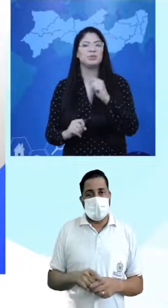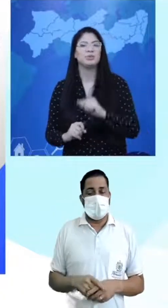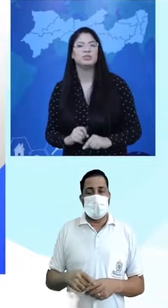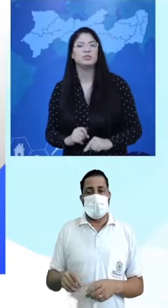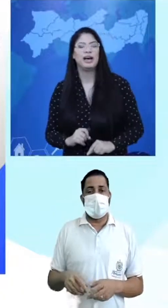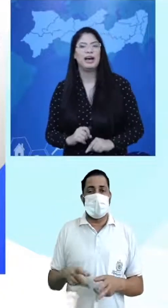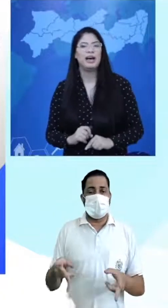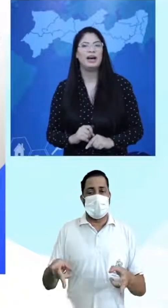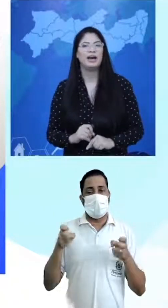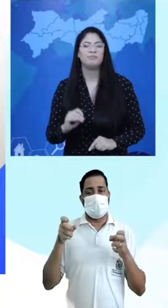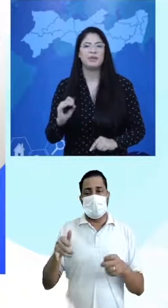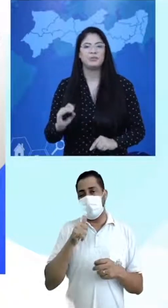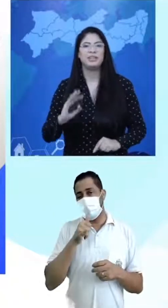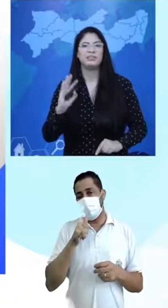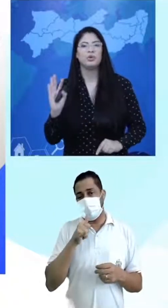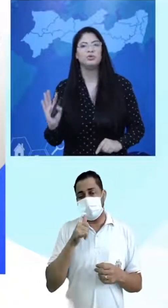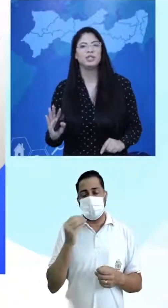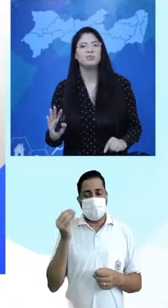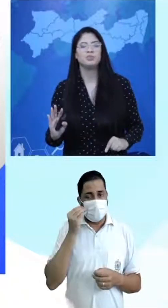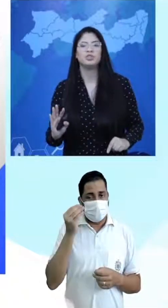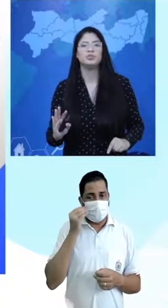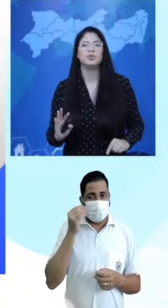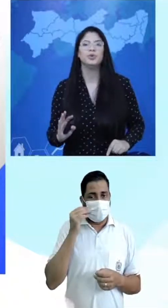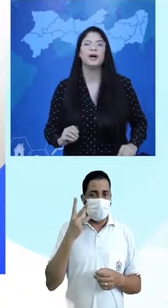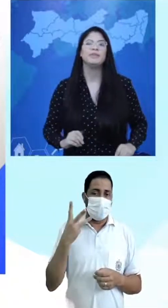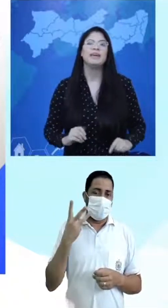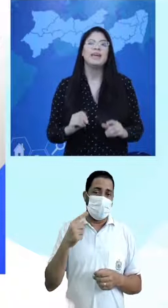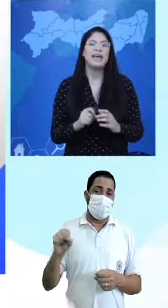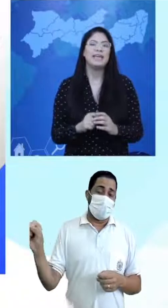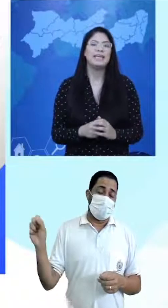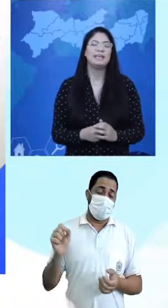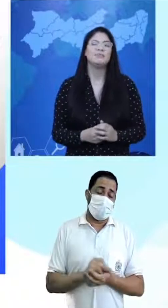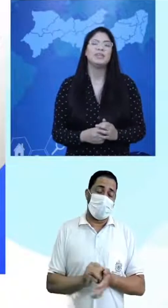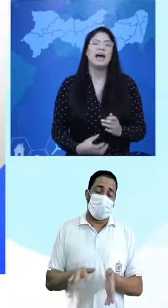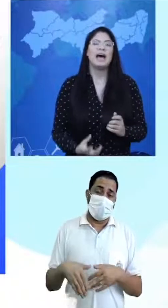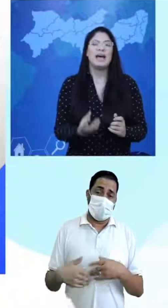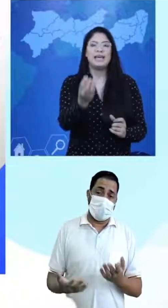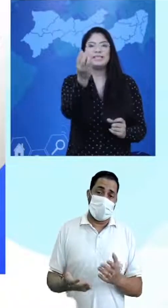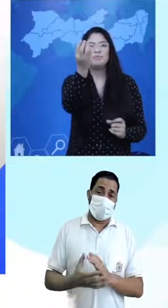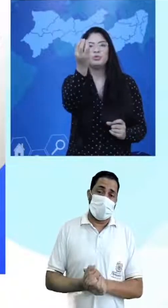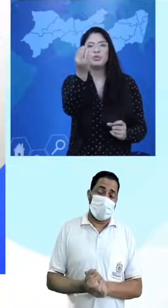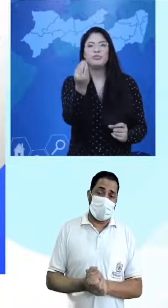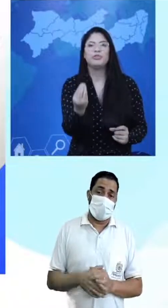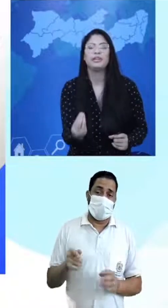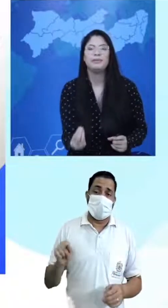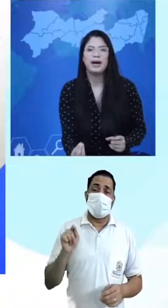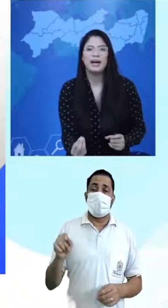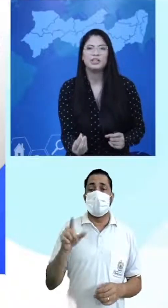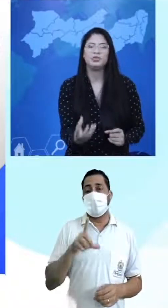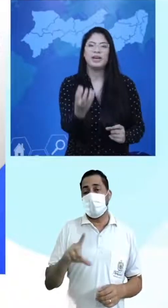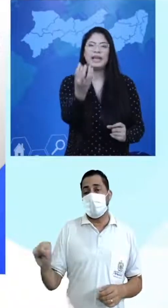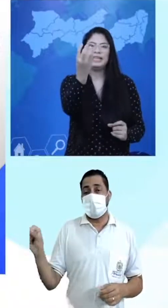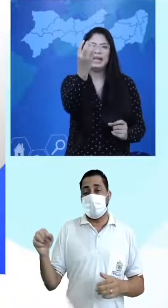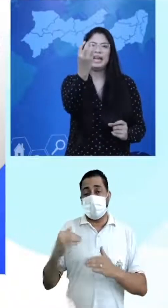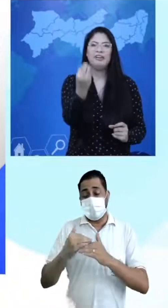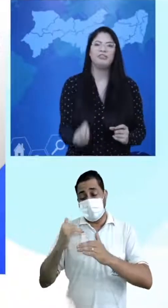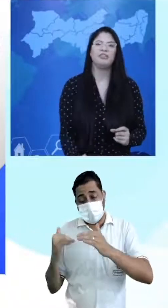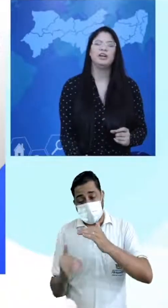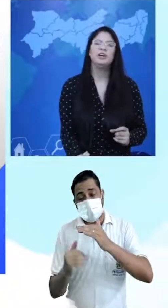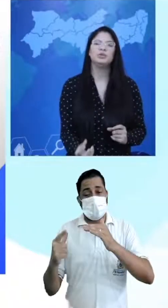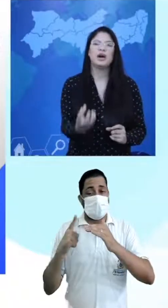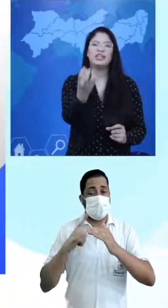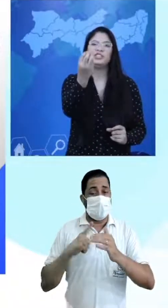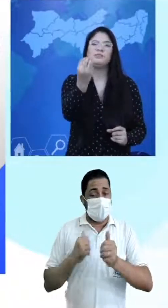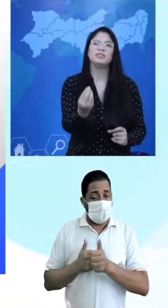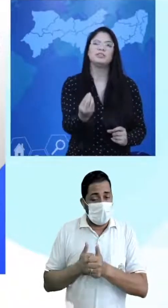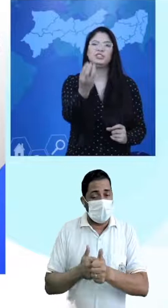nesse exemplo da perspectiva com 3 pontos de fuga é que Esse ponto de fuga de baixo, ele está